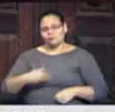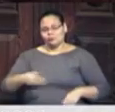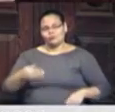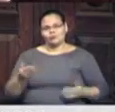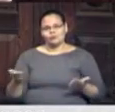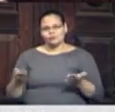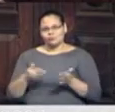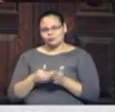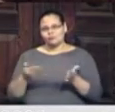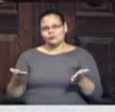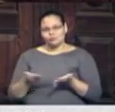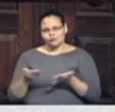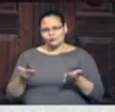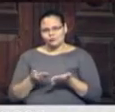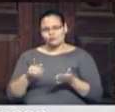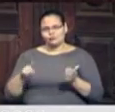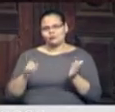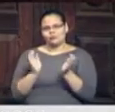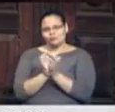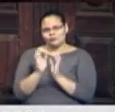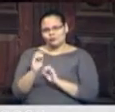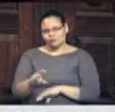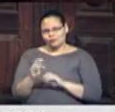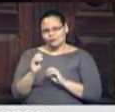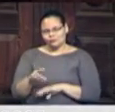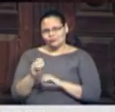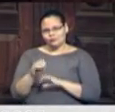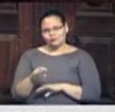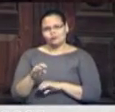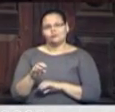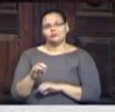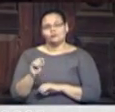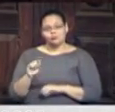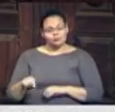hoje na Comissão de Educação, são elas